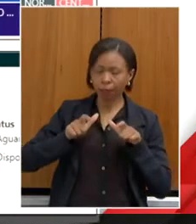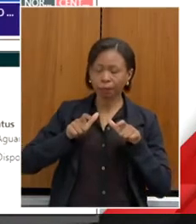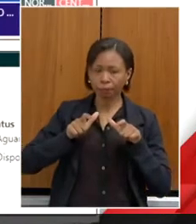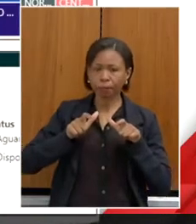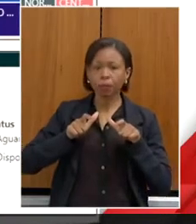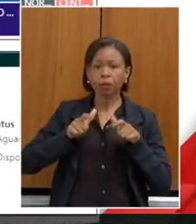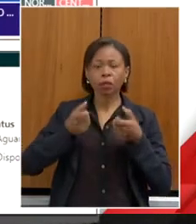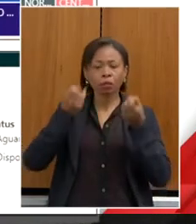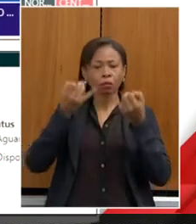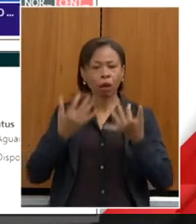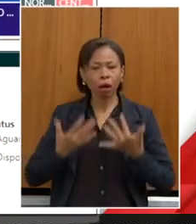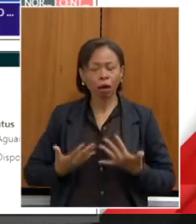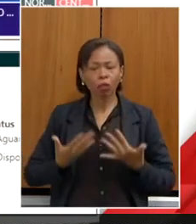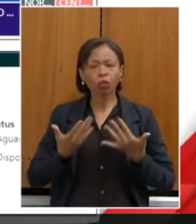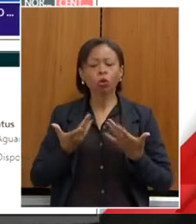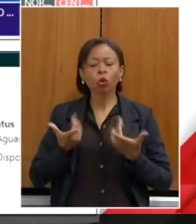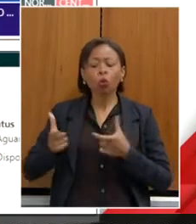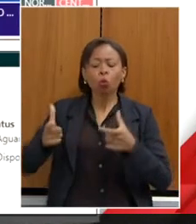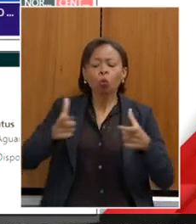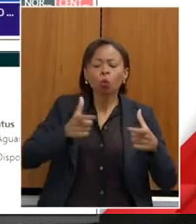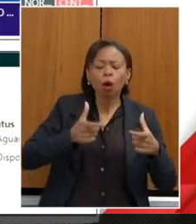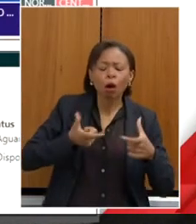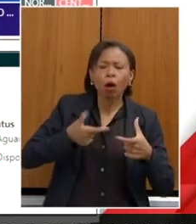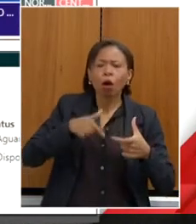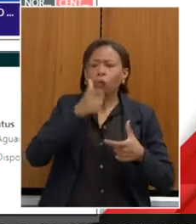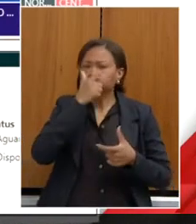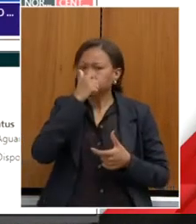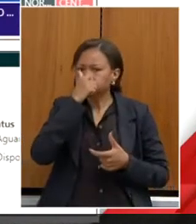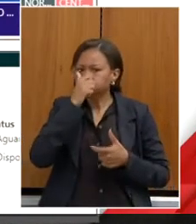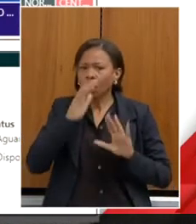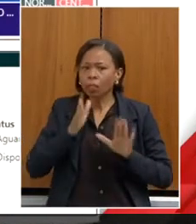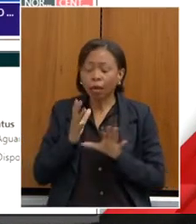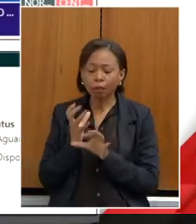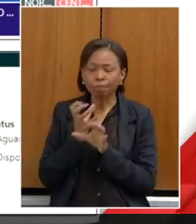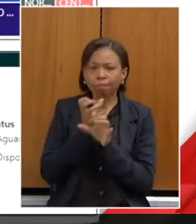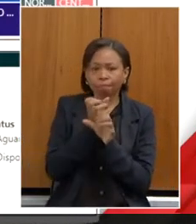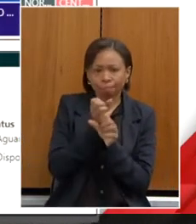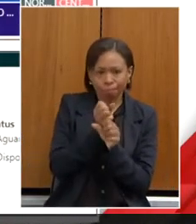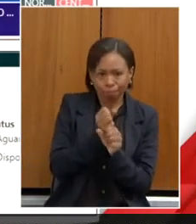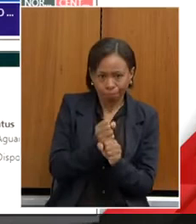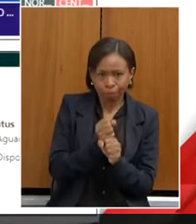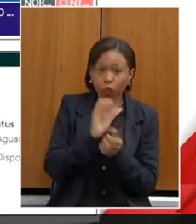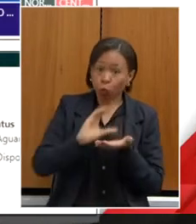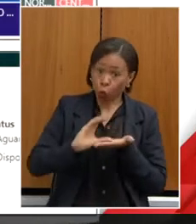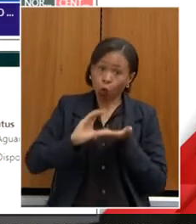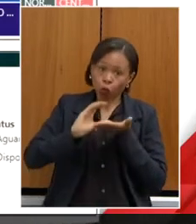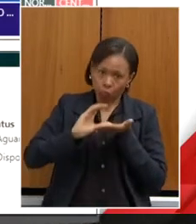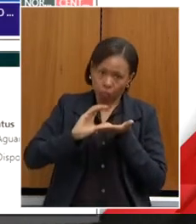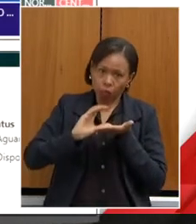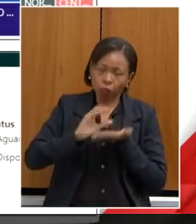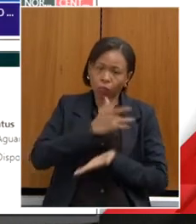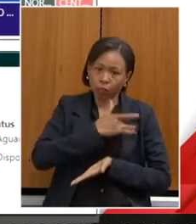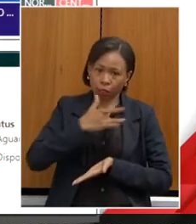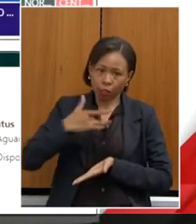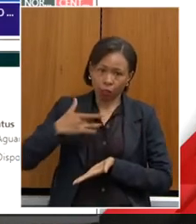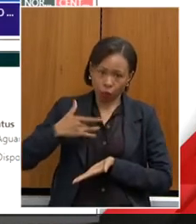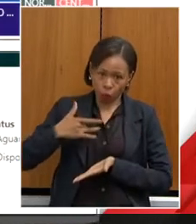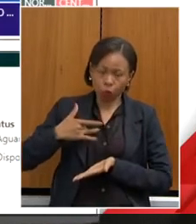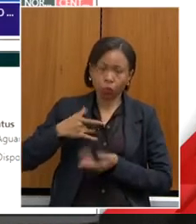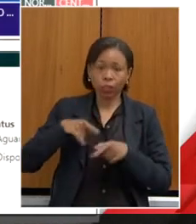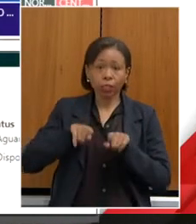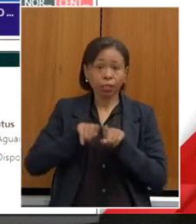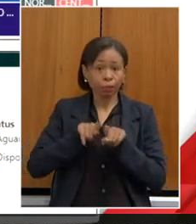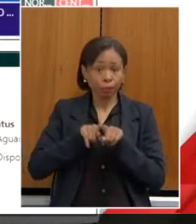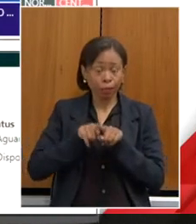ocupados. E esse cálculo é feito e validado pelo Conselho de Secretários Municipais de Saúde e Ministério Público. Então, o